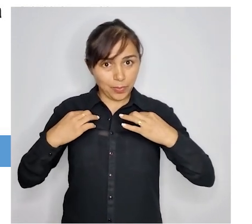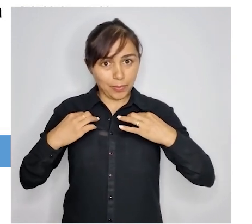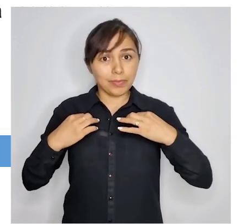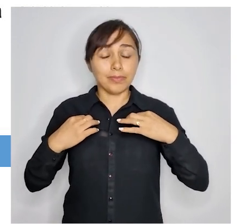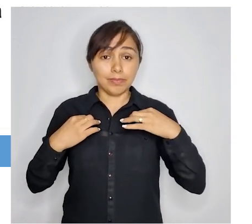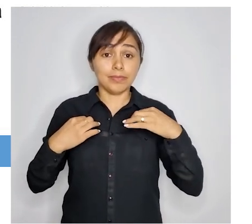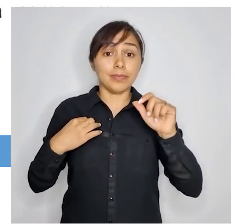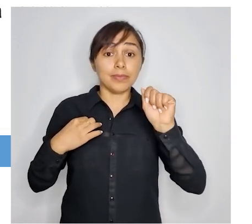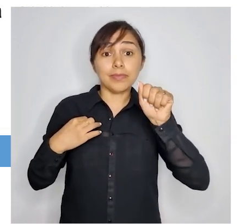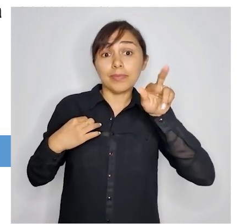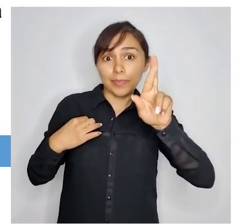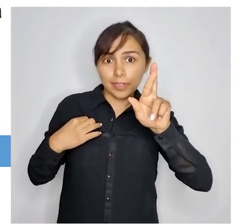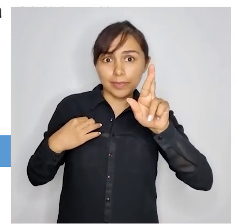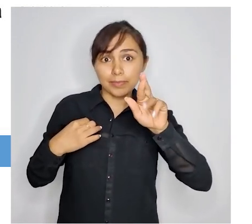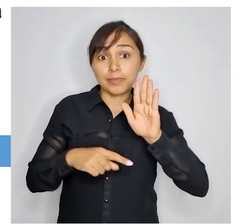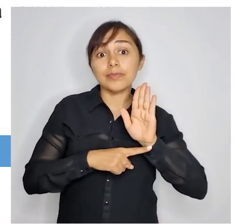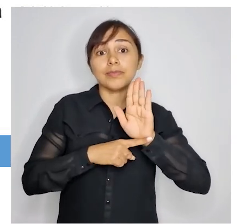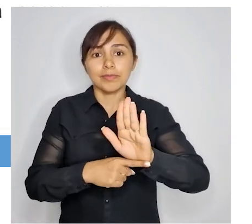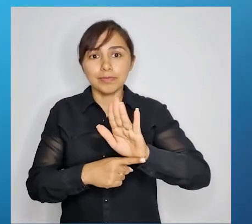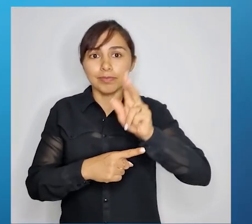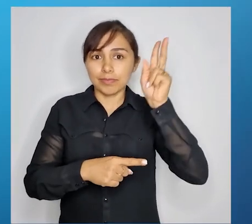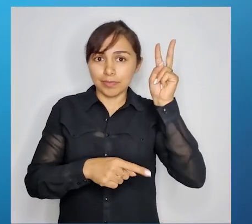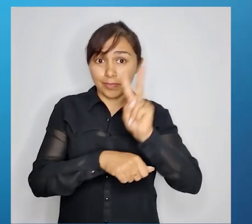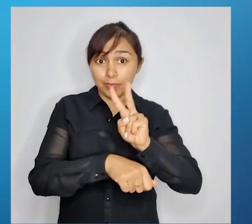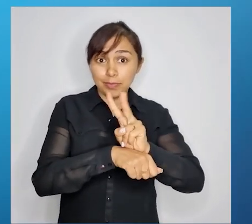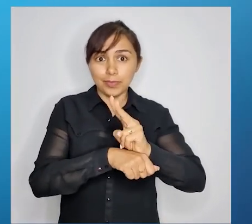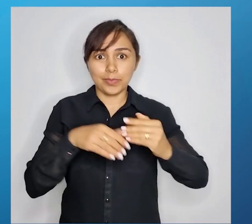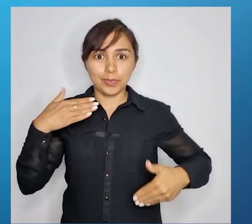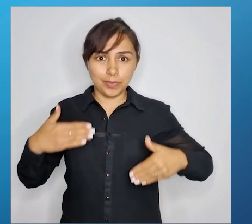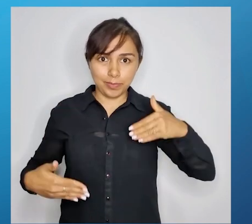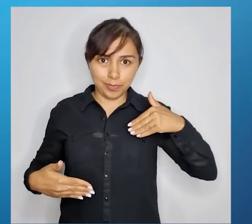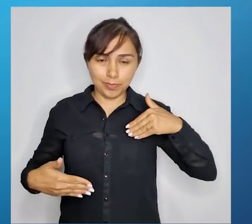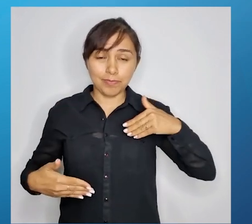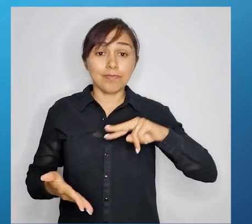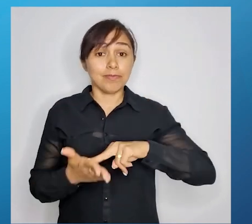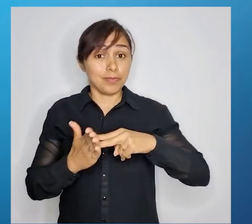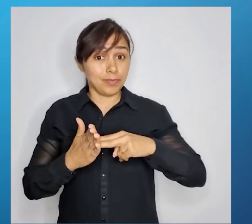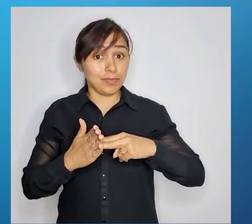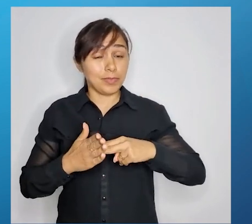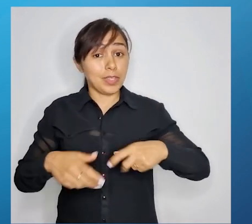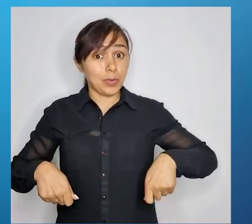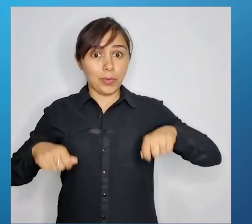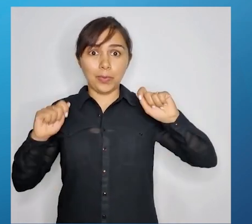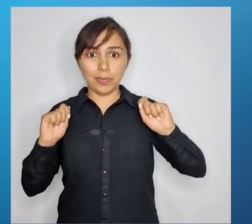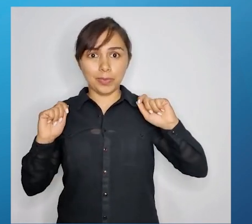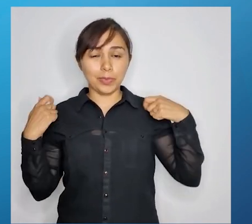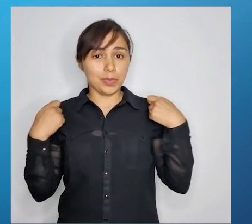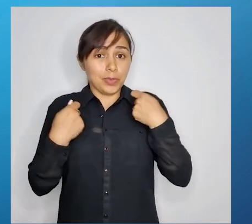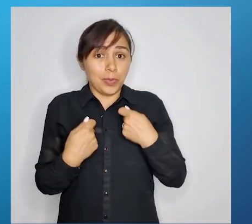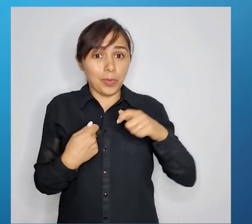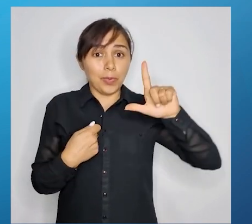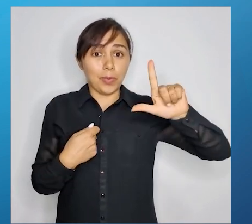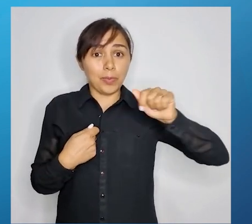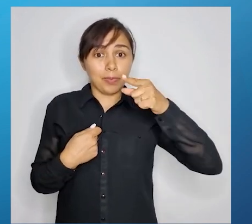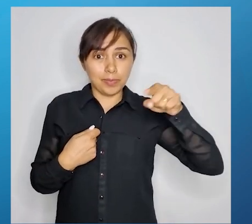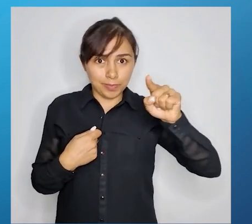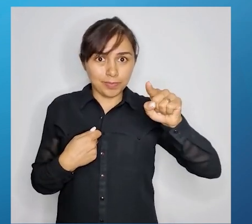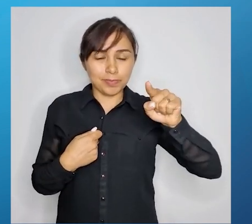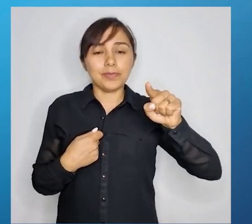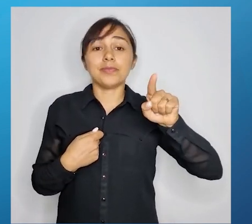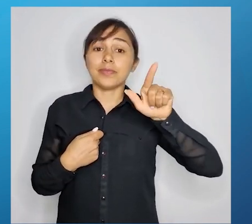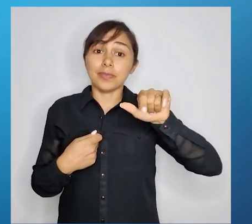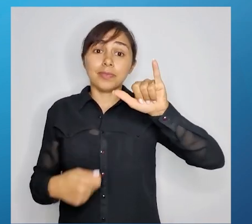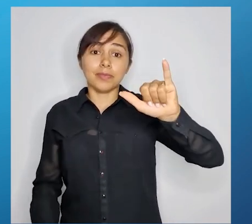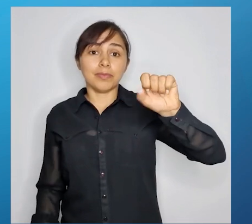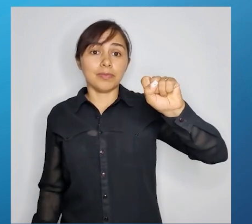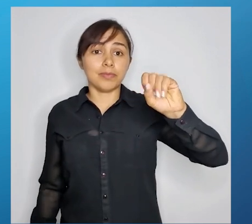que funcionam como um excelente isolante térmico. Então, cobertores e roupas, eles acabam sendo isolantes, ou seja,